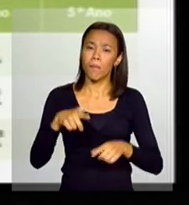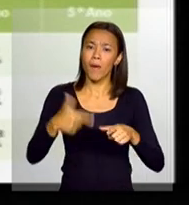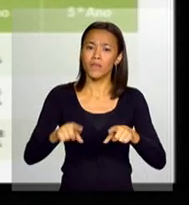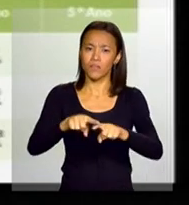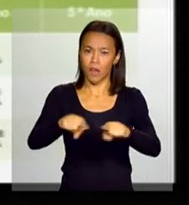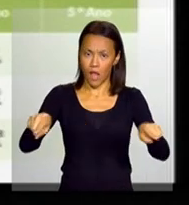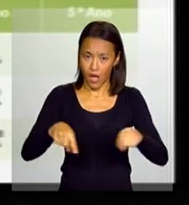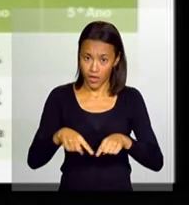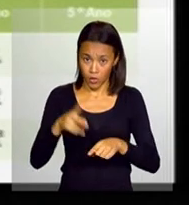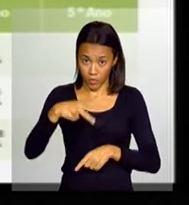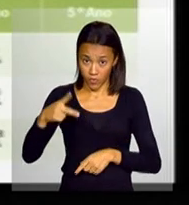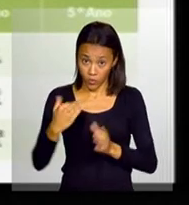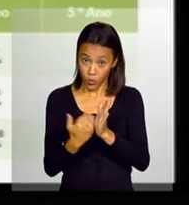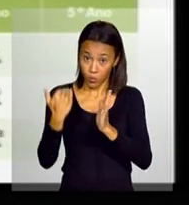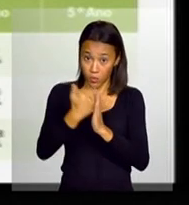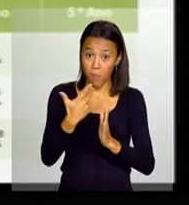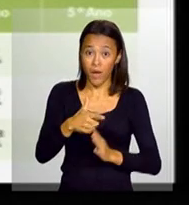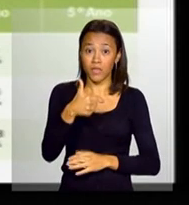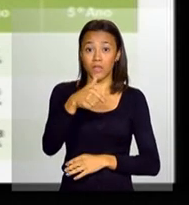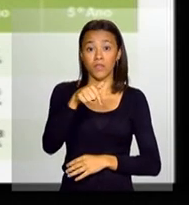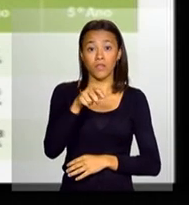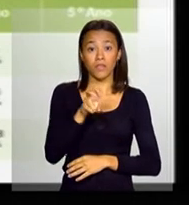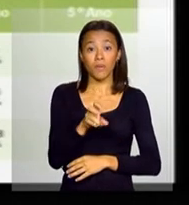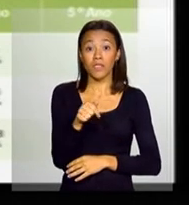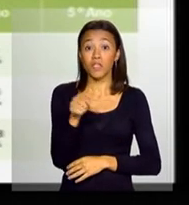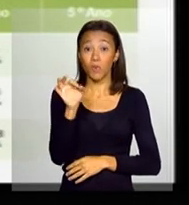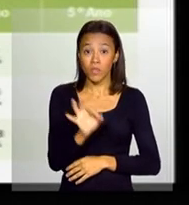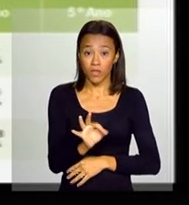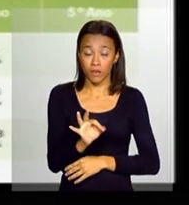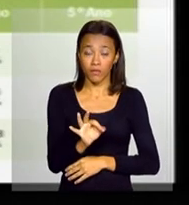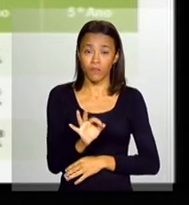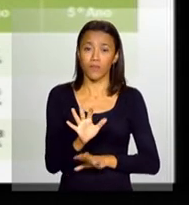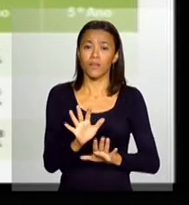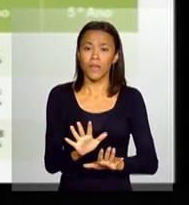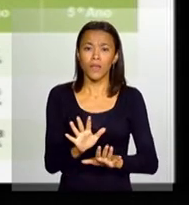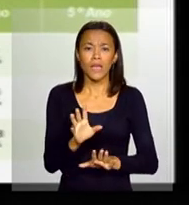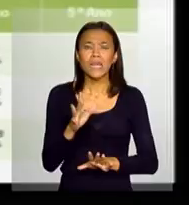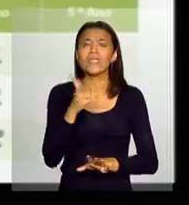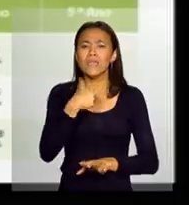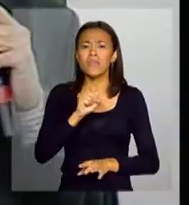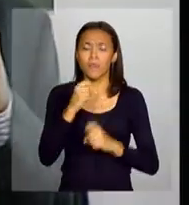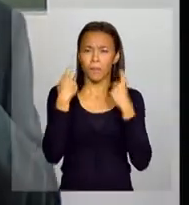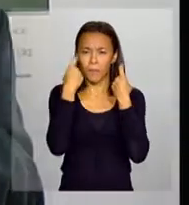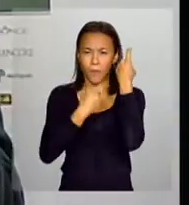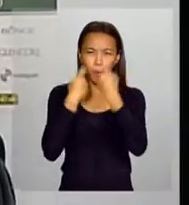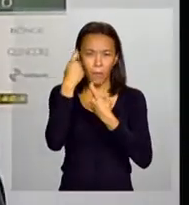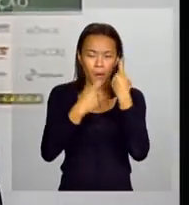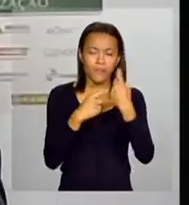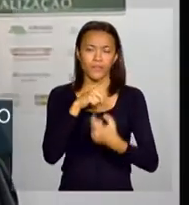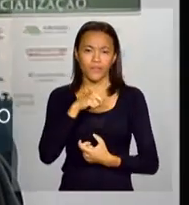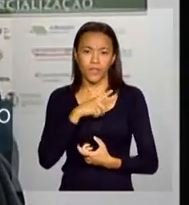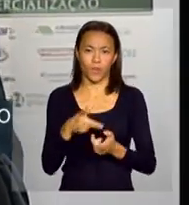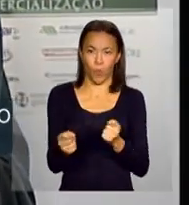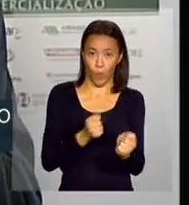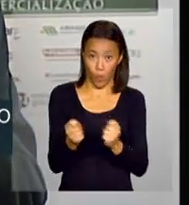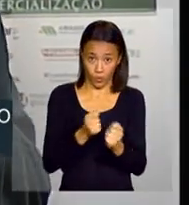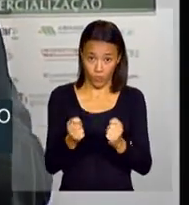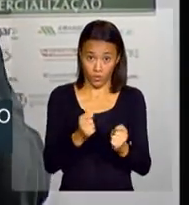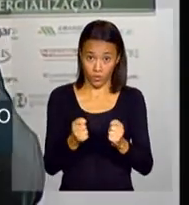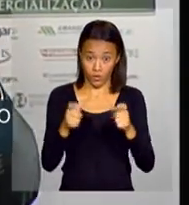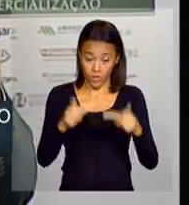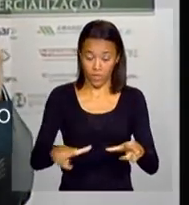disse o professor Bernardo, subiu 57%. É pequeno, mas acende, para quem está preocupado em ter o controle do